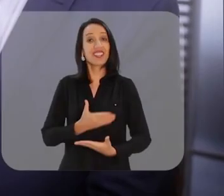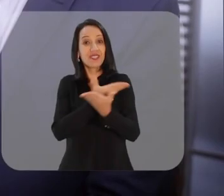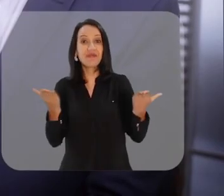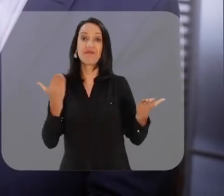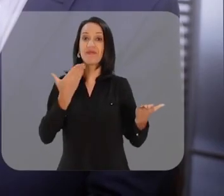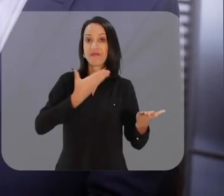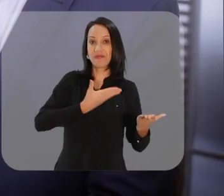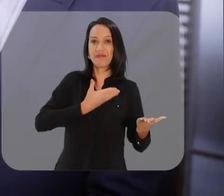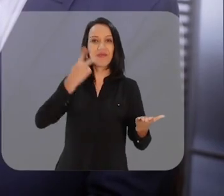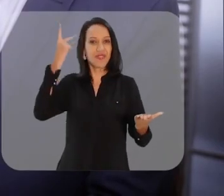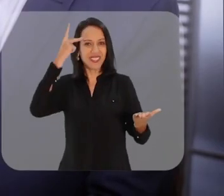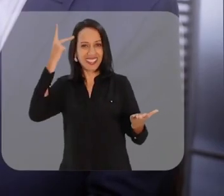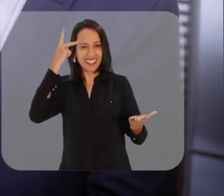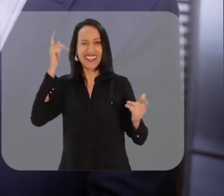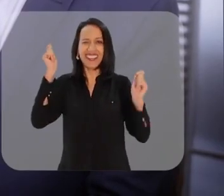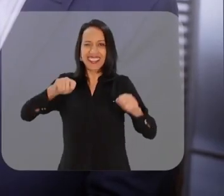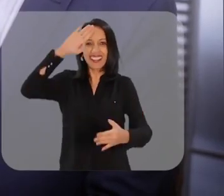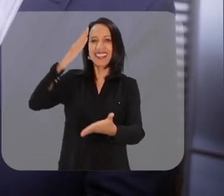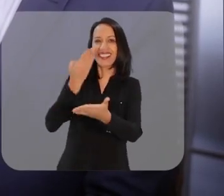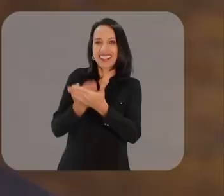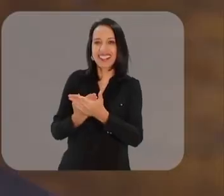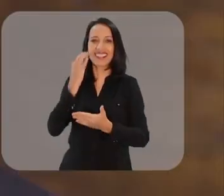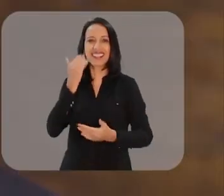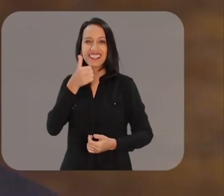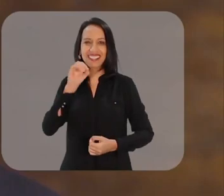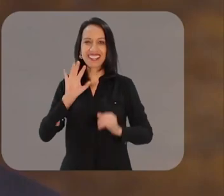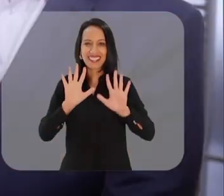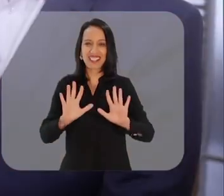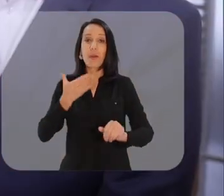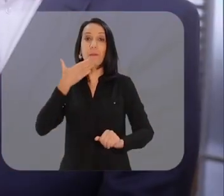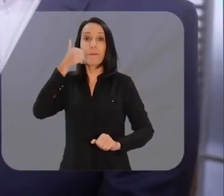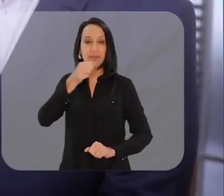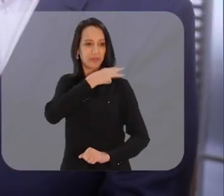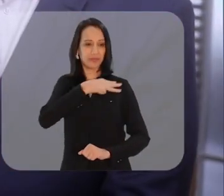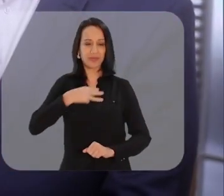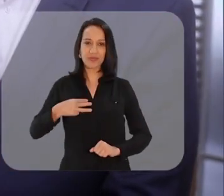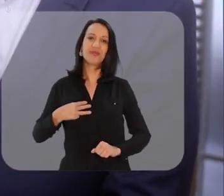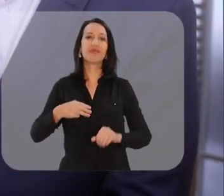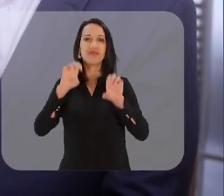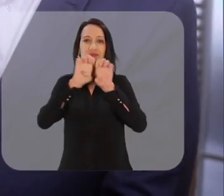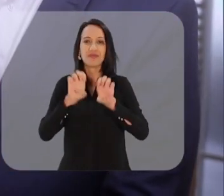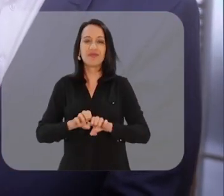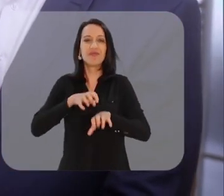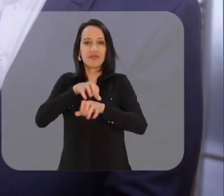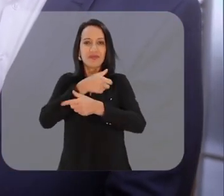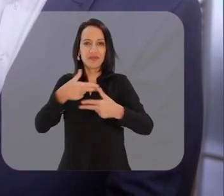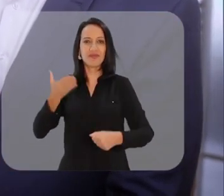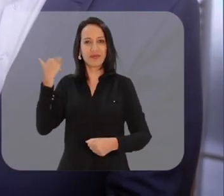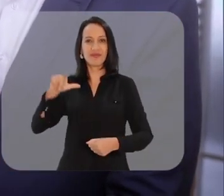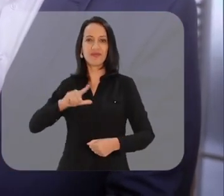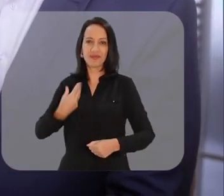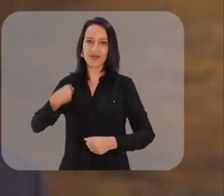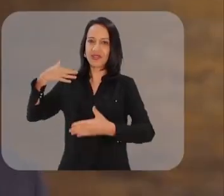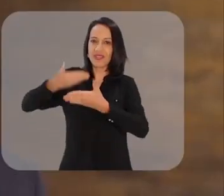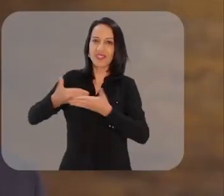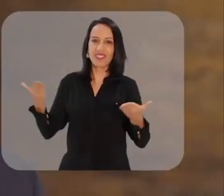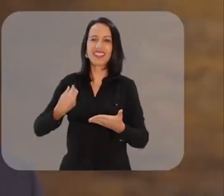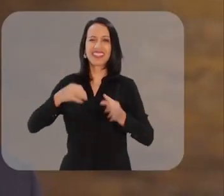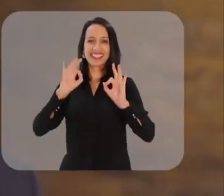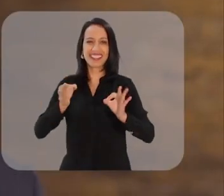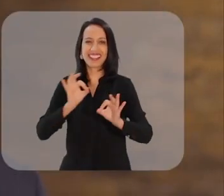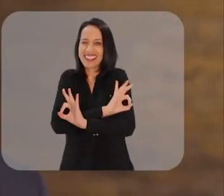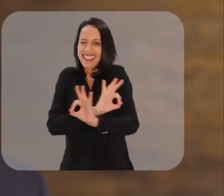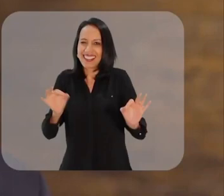Meus amigos paulistas, podem confiar. Tarcísio 10, um dos melhores ministros da infraestrutura que tivemos no Brasil. Com toda